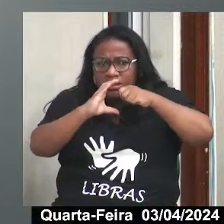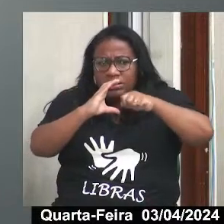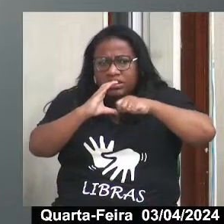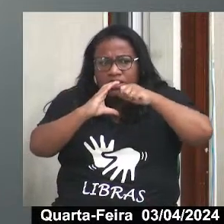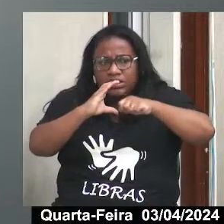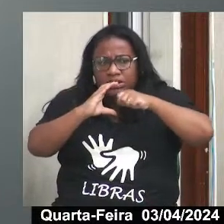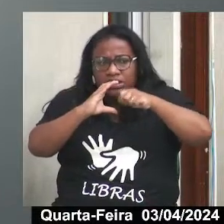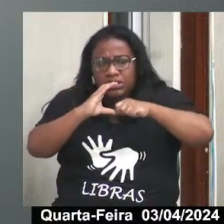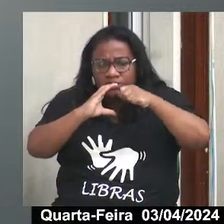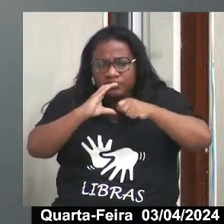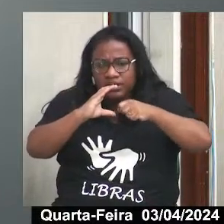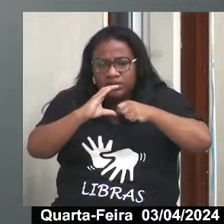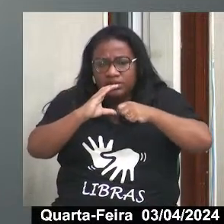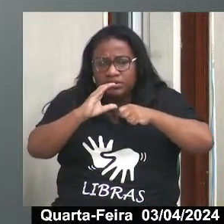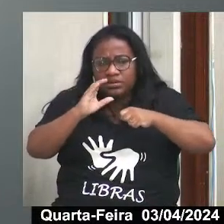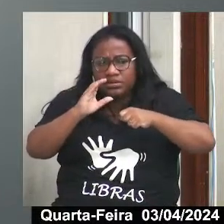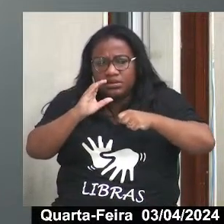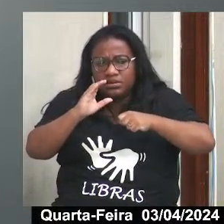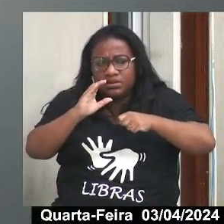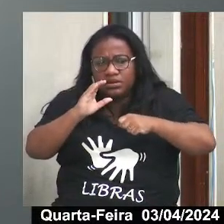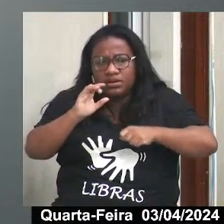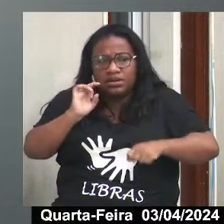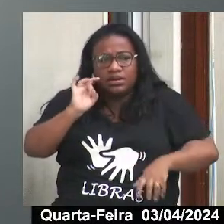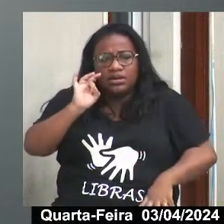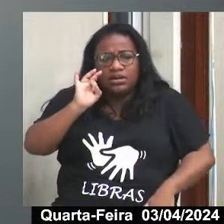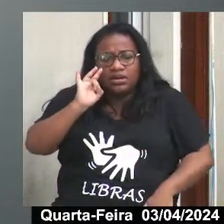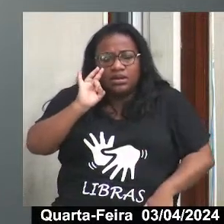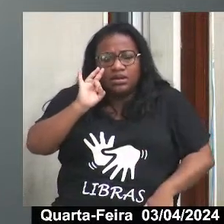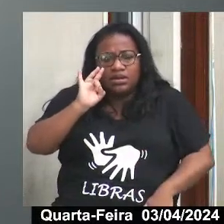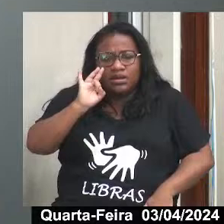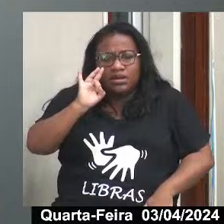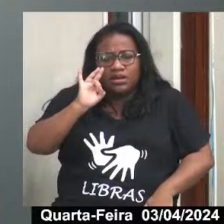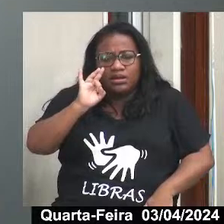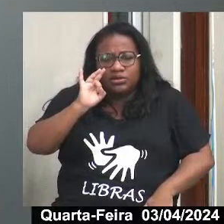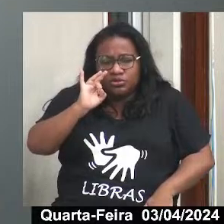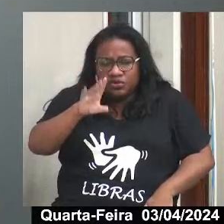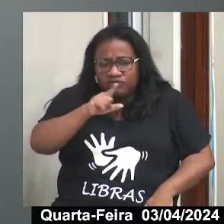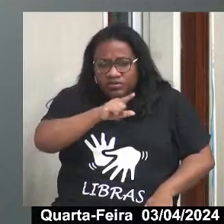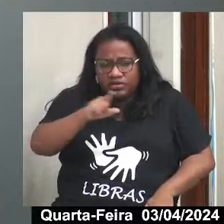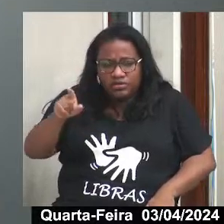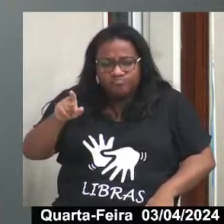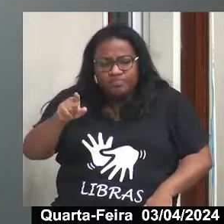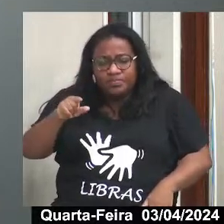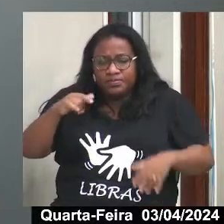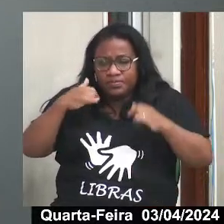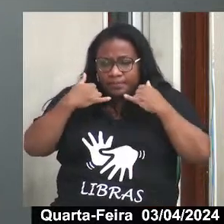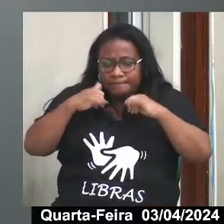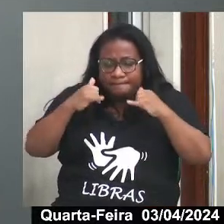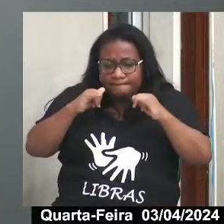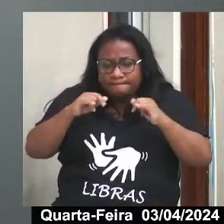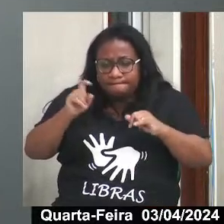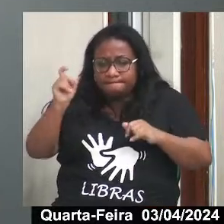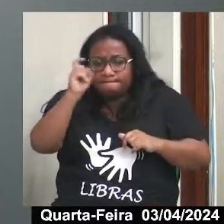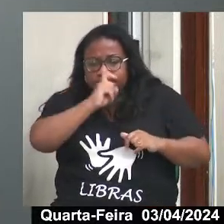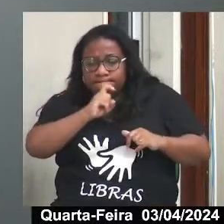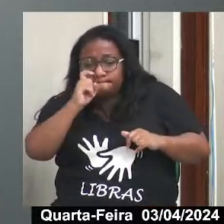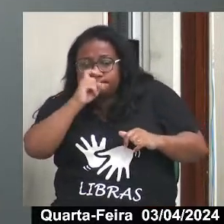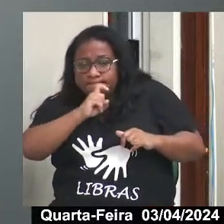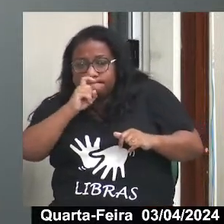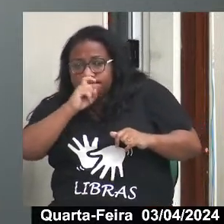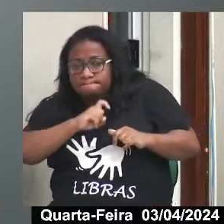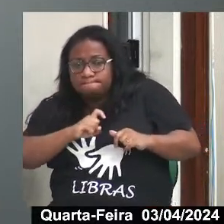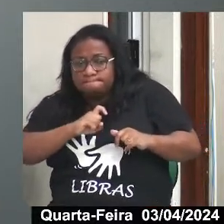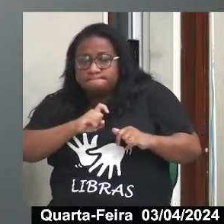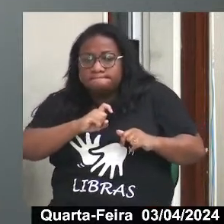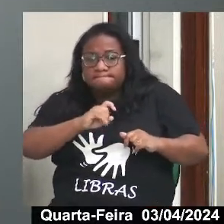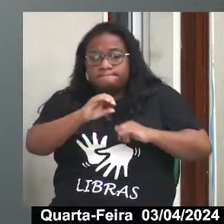Está gravado, vereador. É só o senhor pegar a fala e o senhor me difamar lá no Facebook, que é isso que o senhor sabe fazer. O senhor foi eleito para ser só